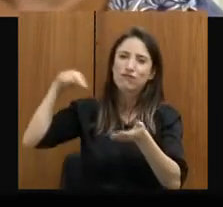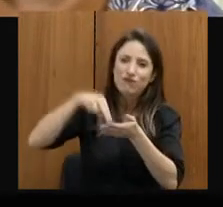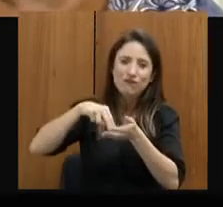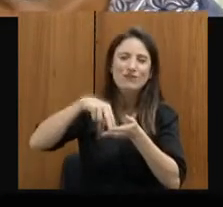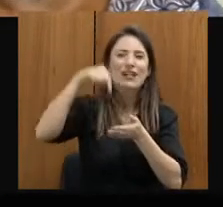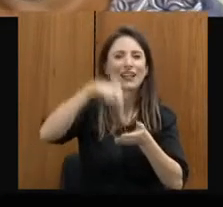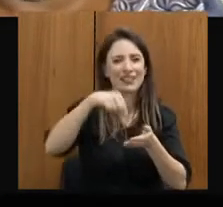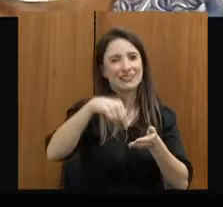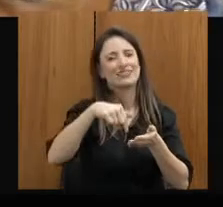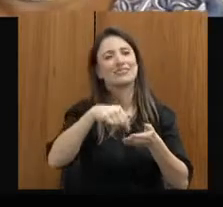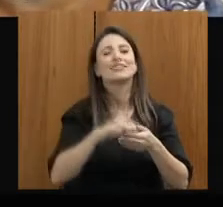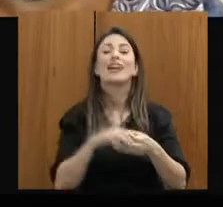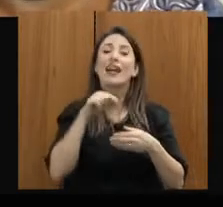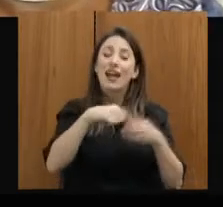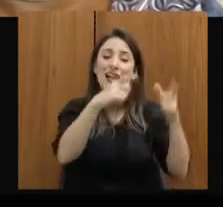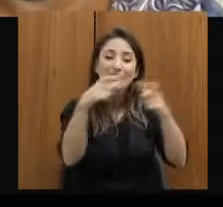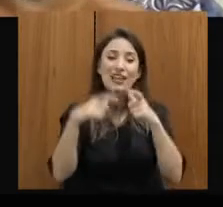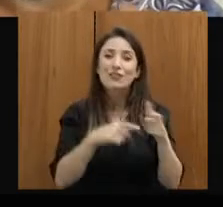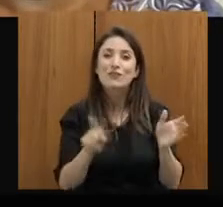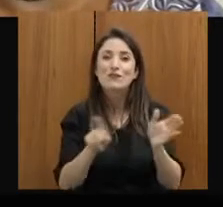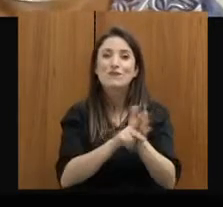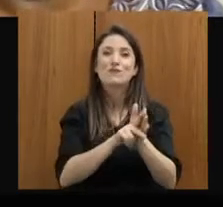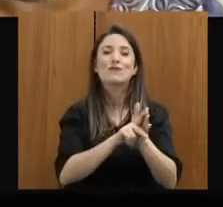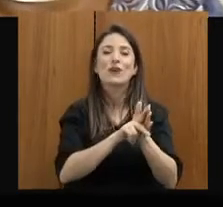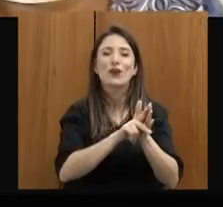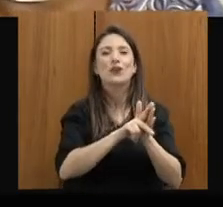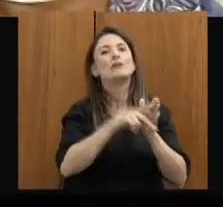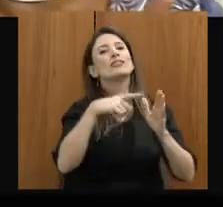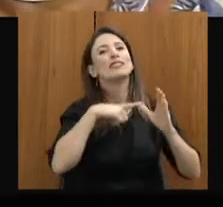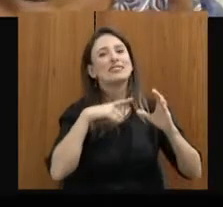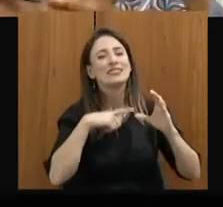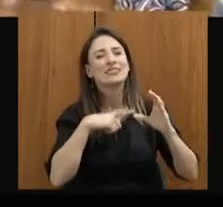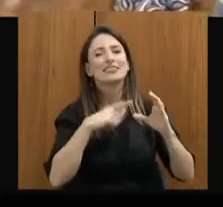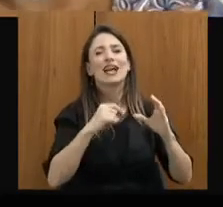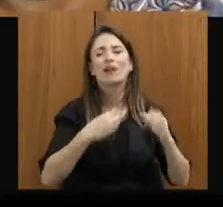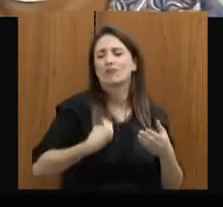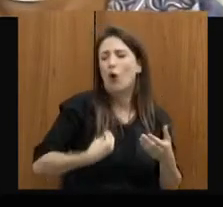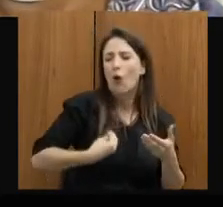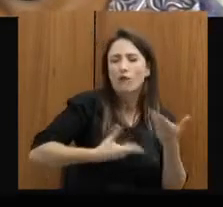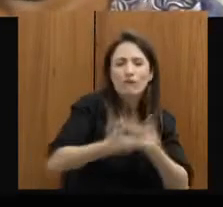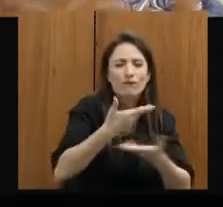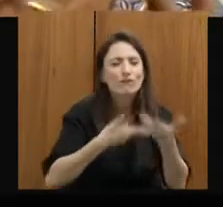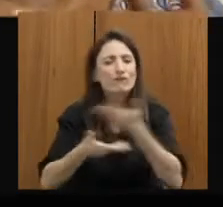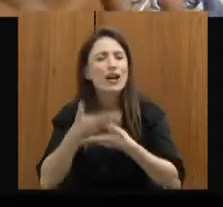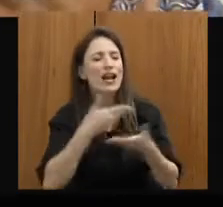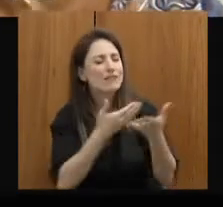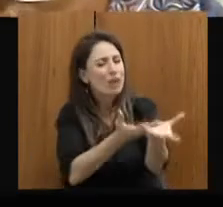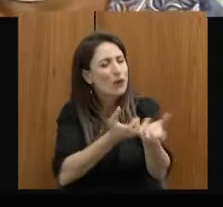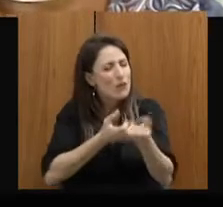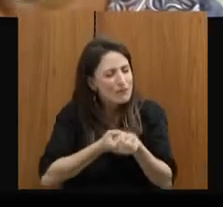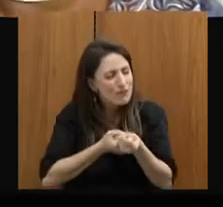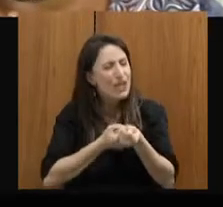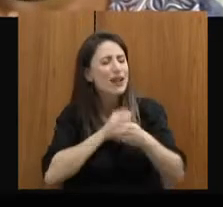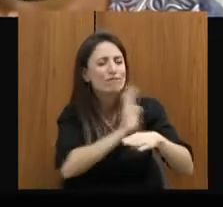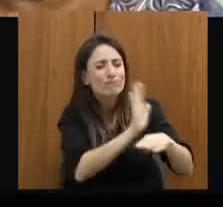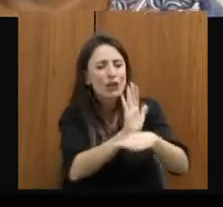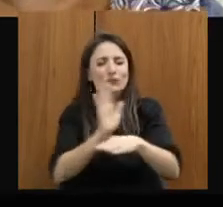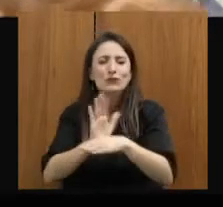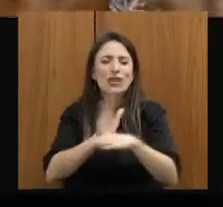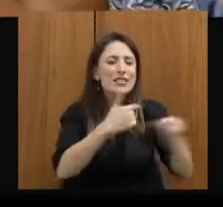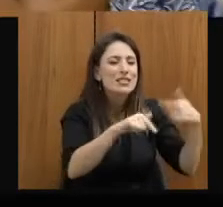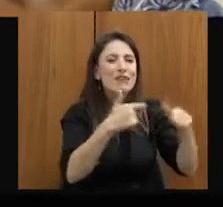constituem territórios próprios caracterizadas pela vivência Comunitária pelo acolhimento pela prestação serviços à comunidade